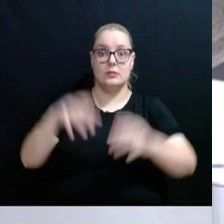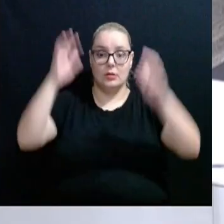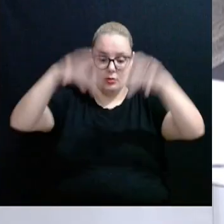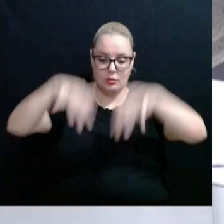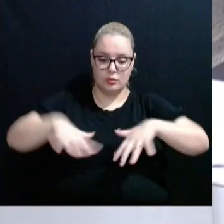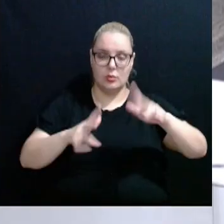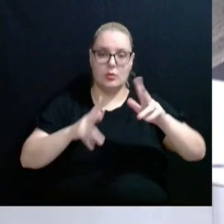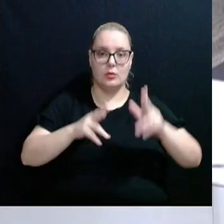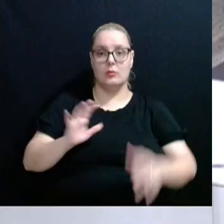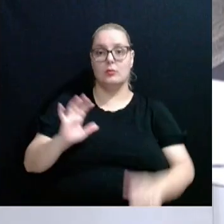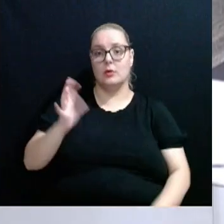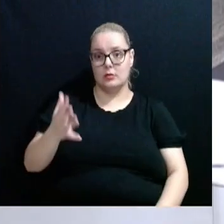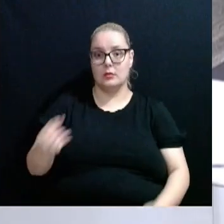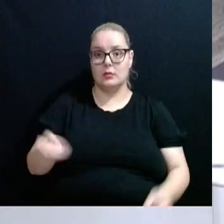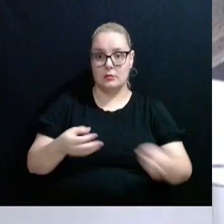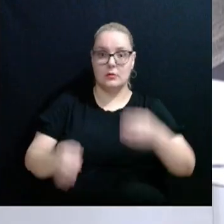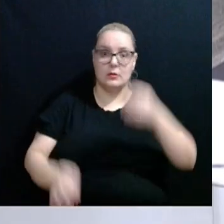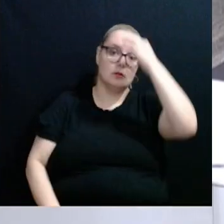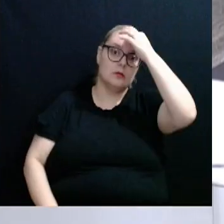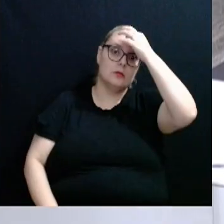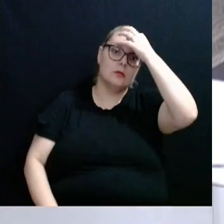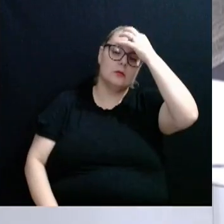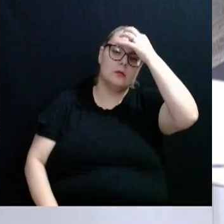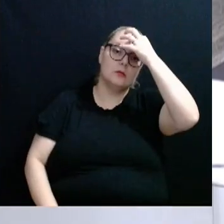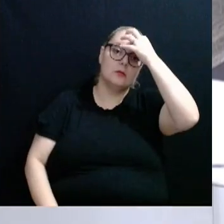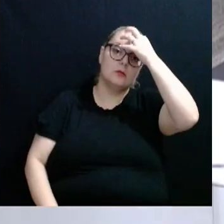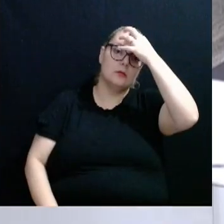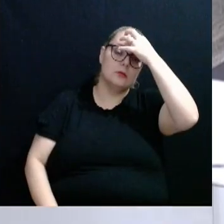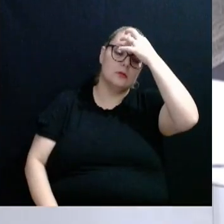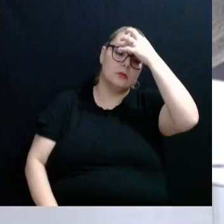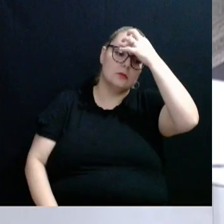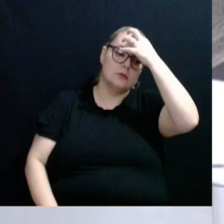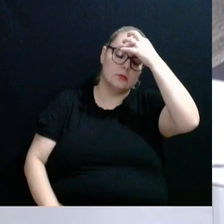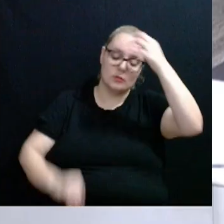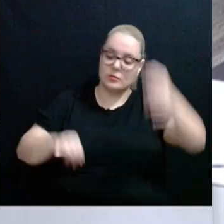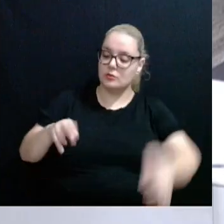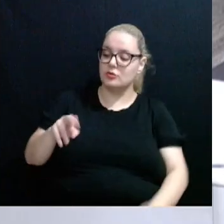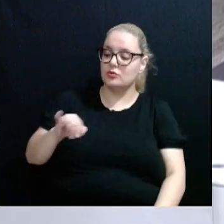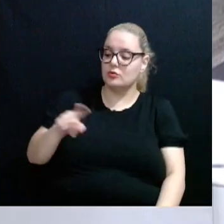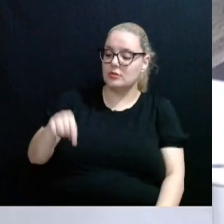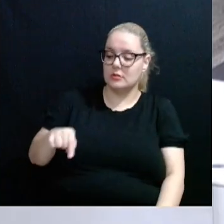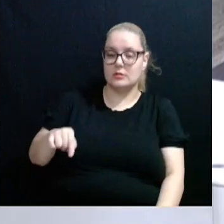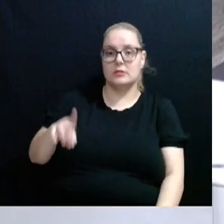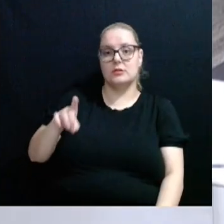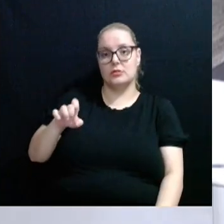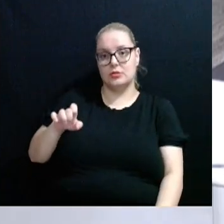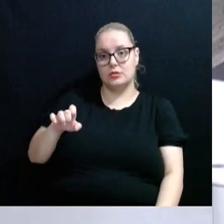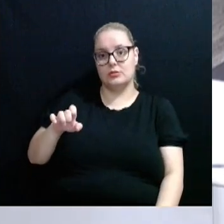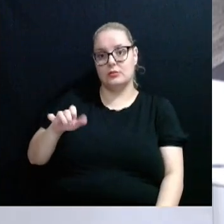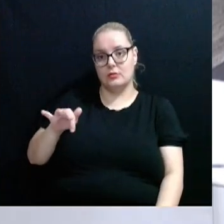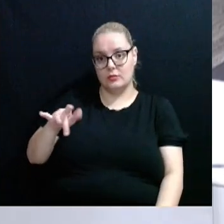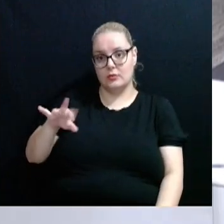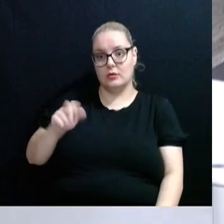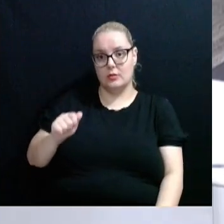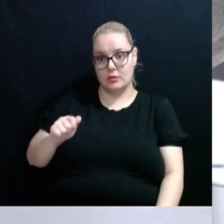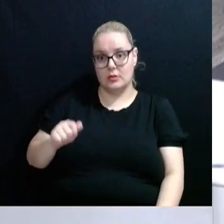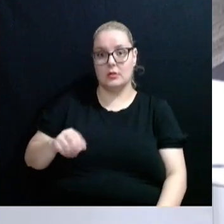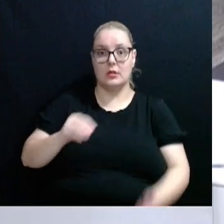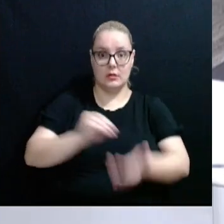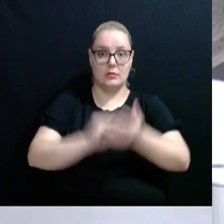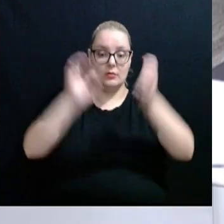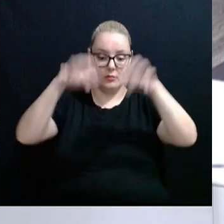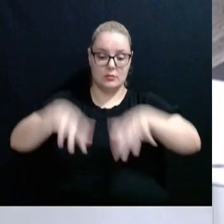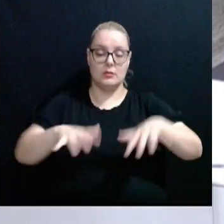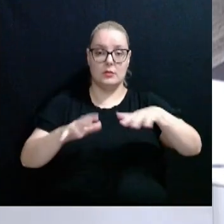recentemente em várias cidades. Juiz de Fora foi um exemplo claro que a falta de drenagem causa aquelas enchentes, aquelas inundações,